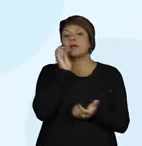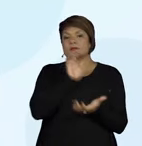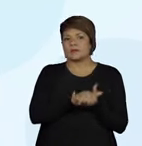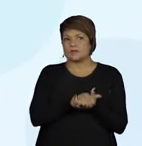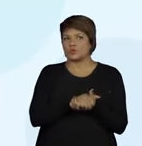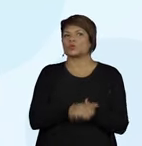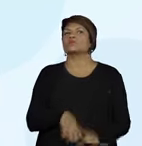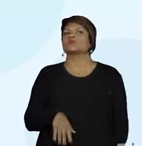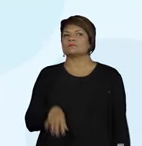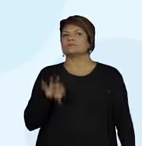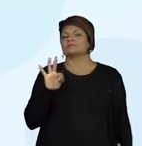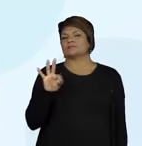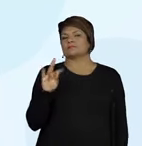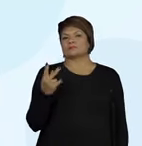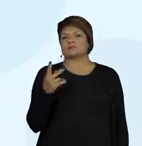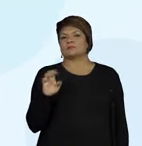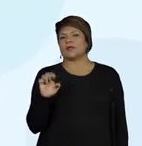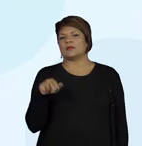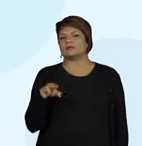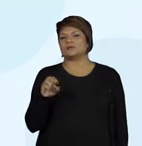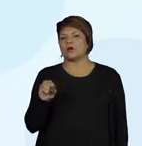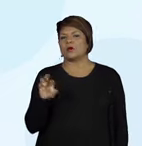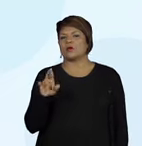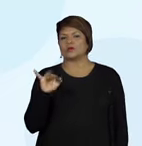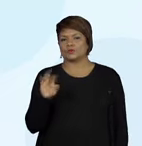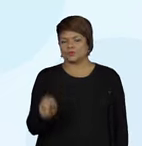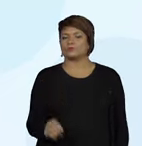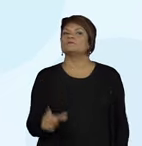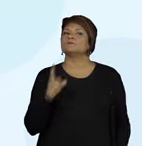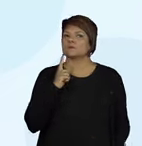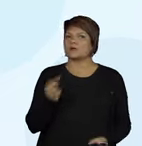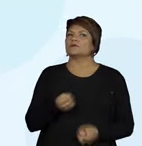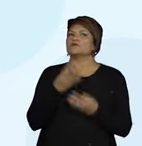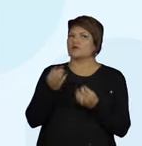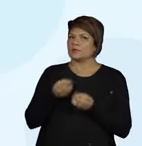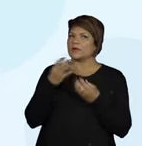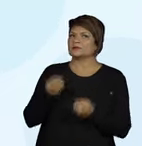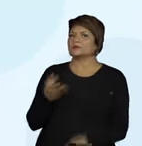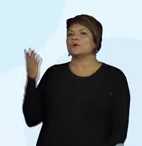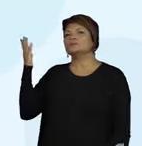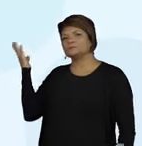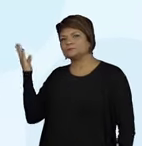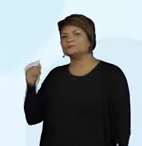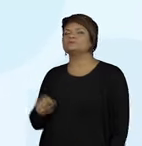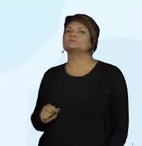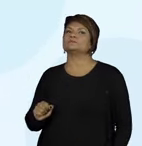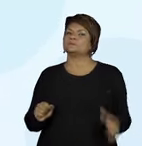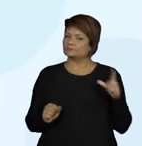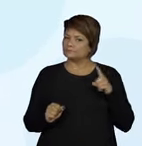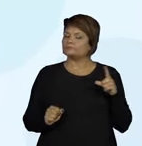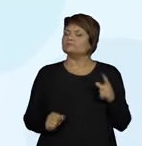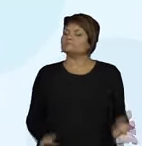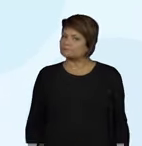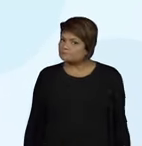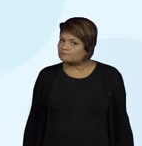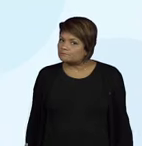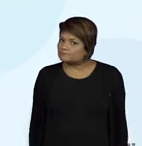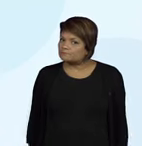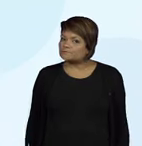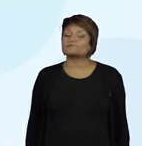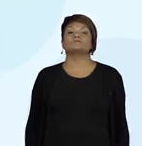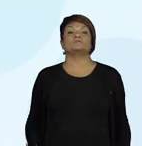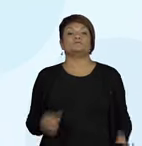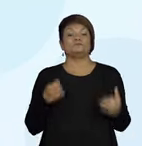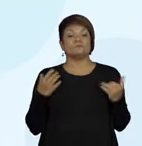tem a informação aí no texto. Tem a informação do nome do marido dela aí? E aí? A